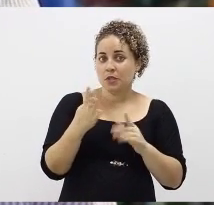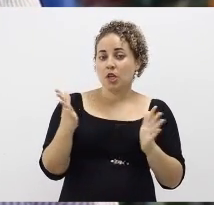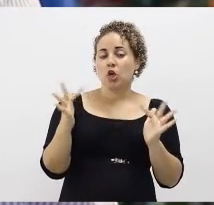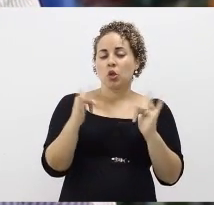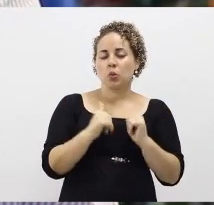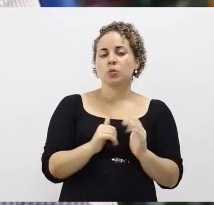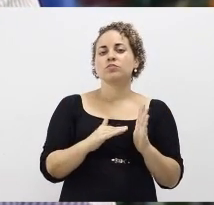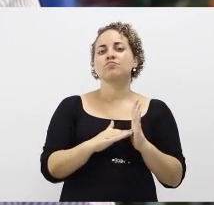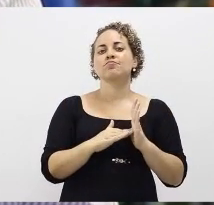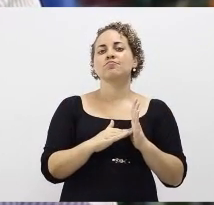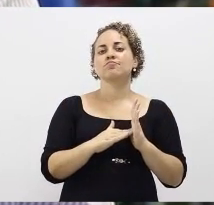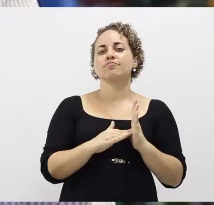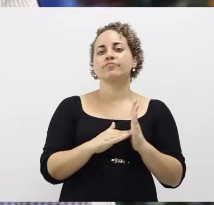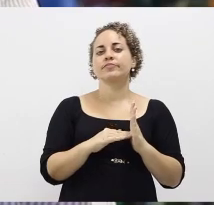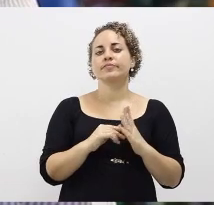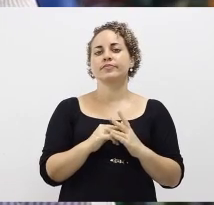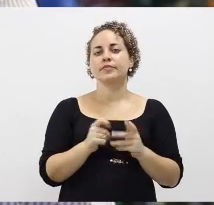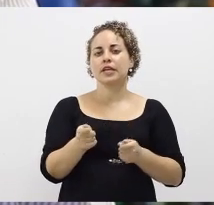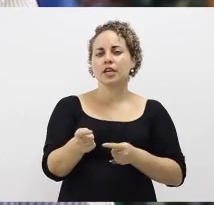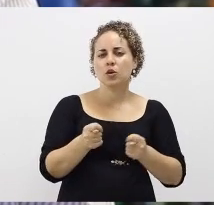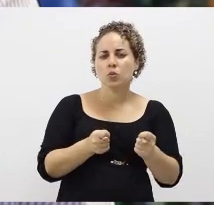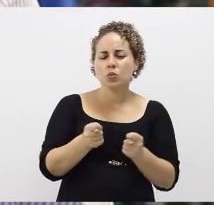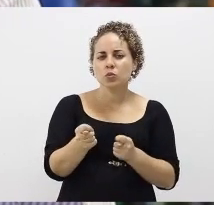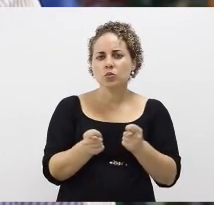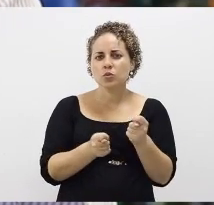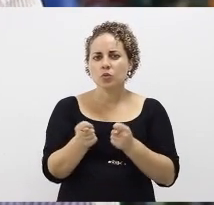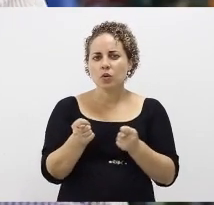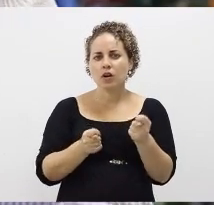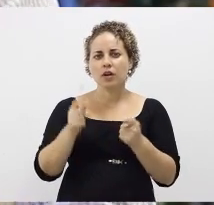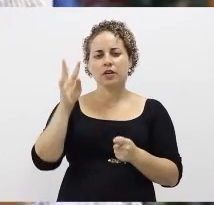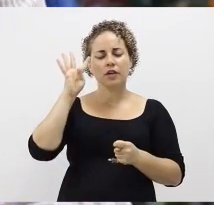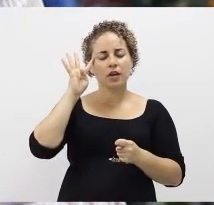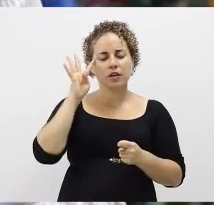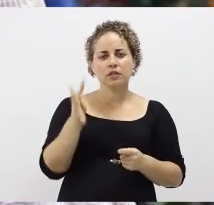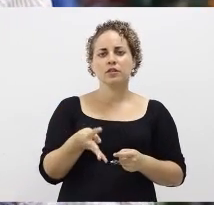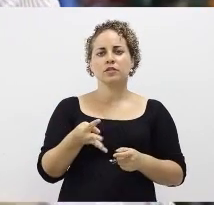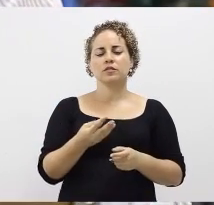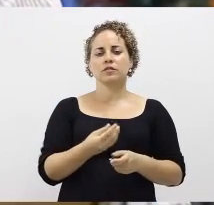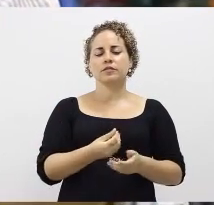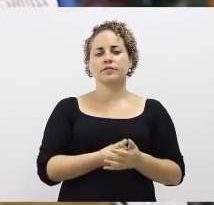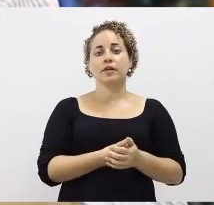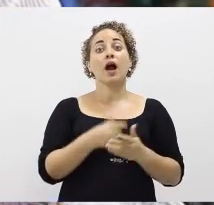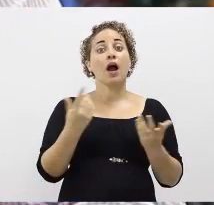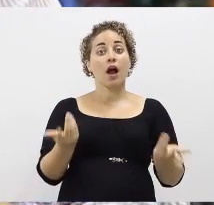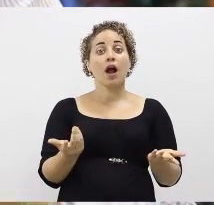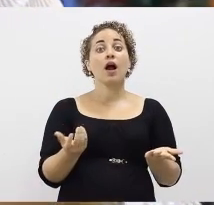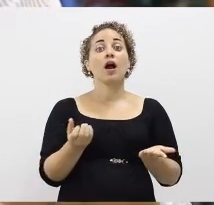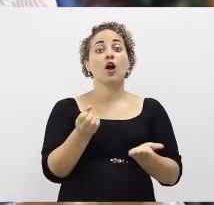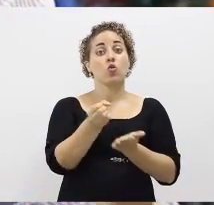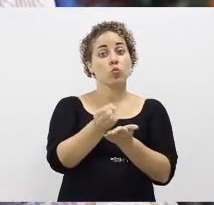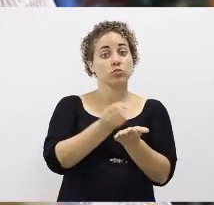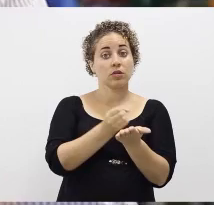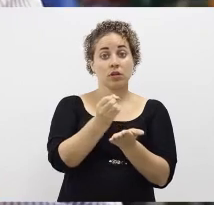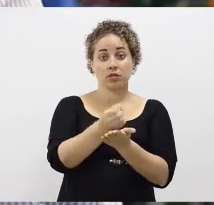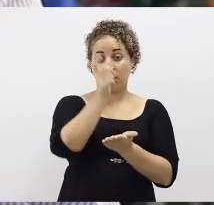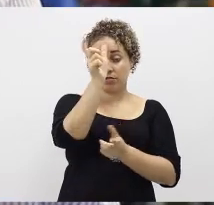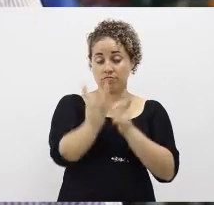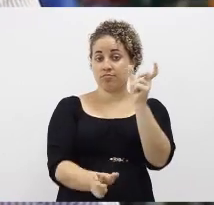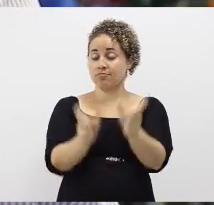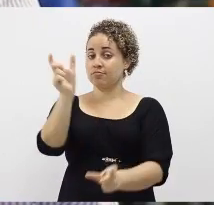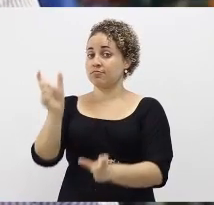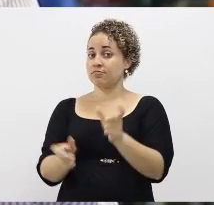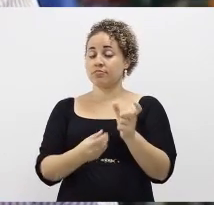fase, implementar e monitorar a decisão, implementar o plano. Nós vamos contratar mais